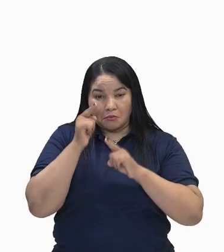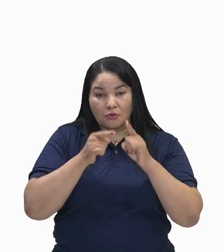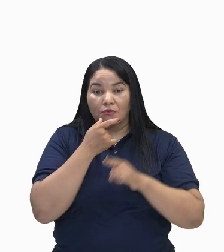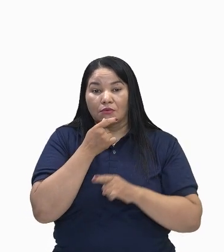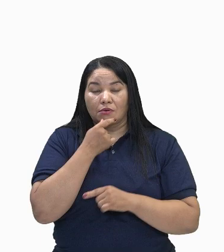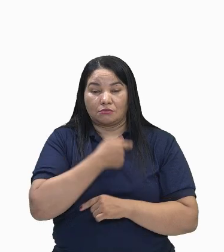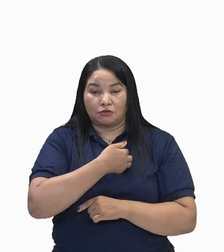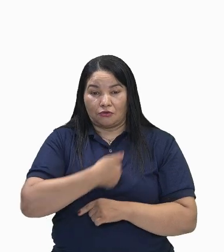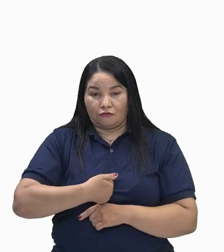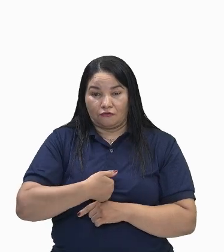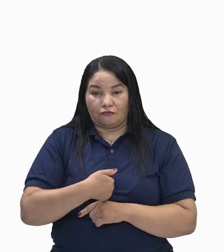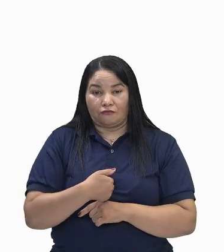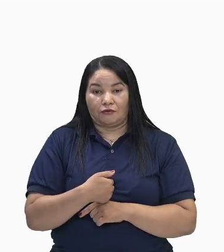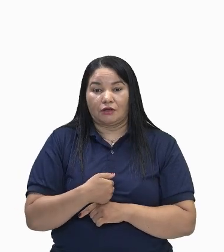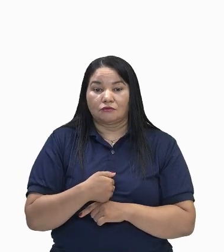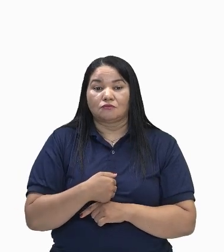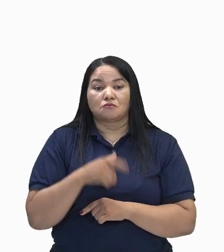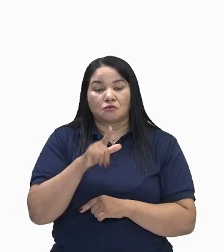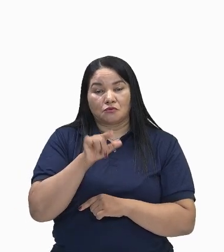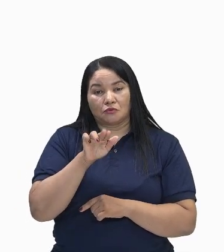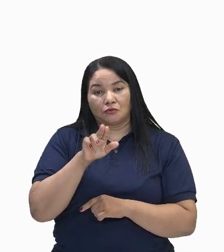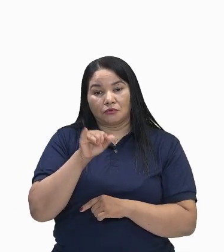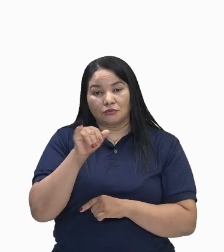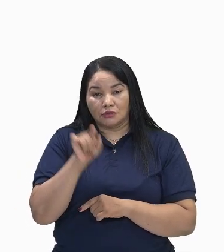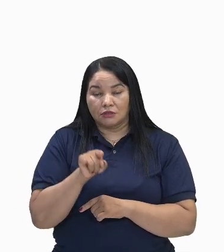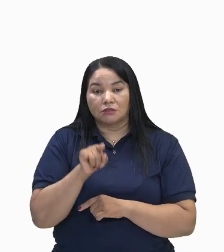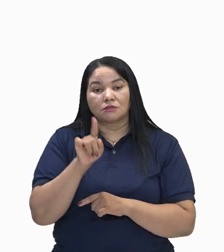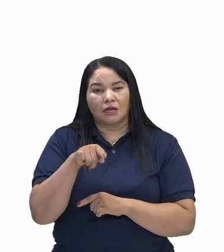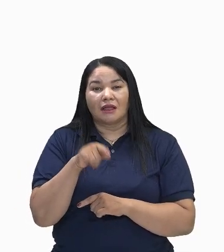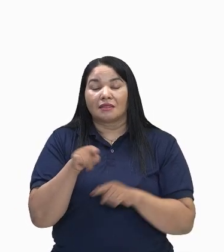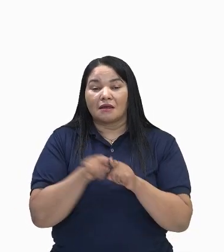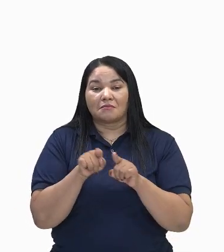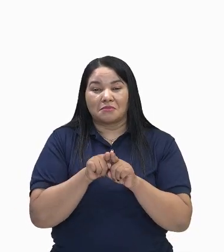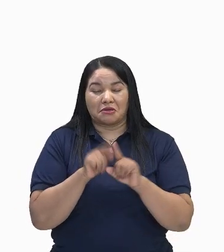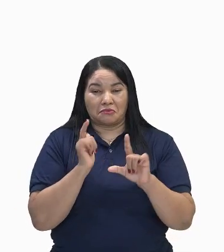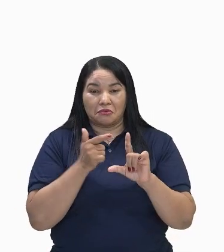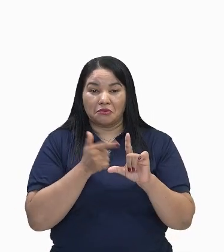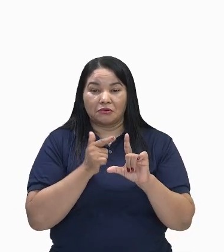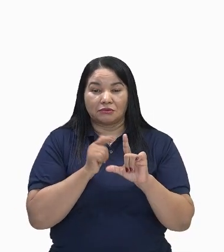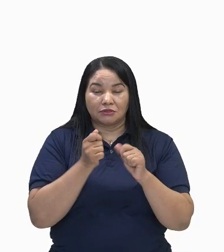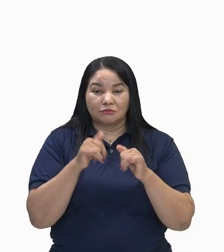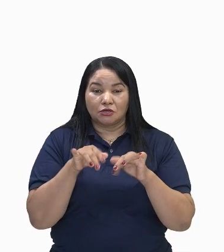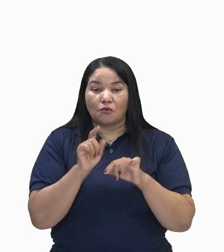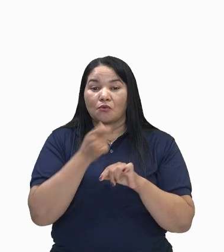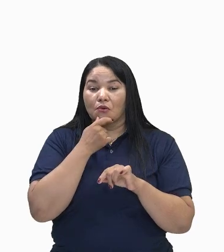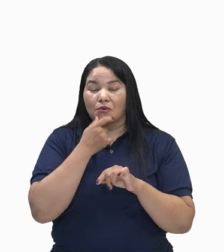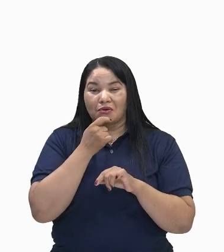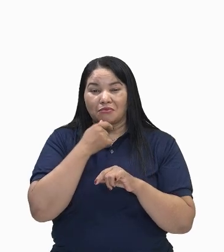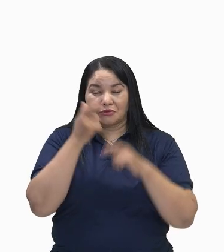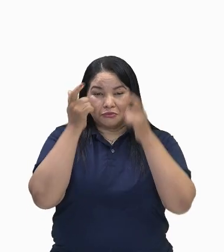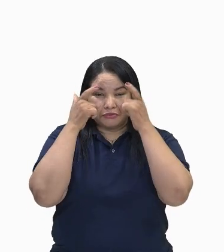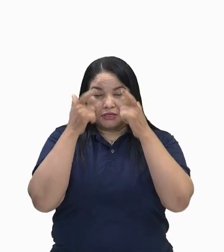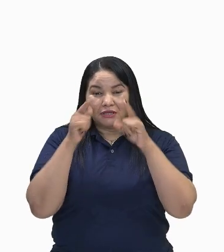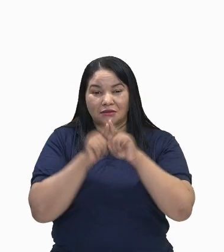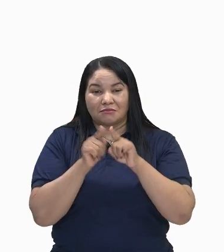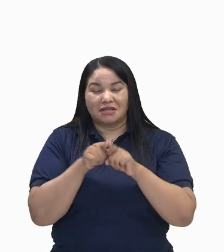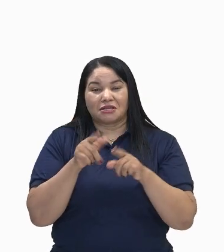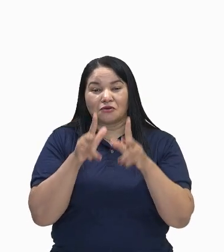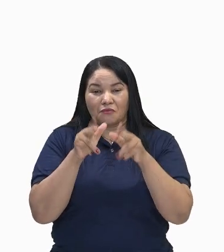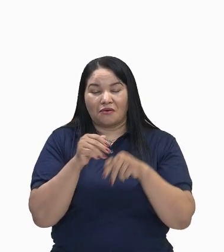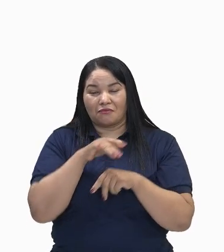Minas Gerais, Luiz da Cunha Menezes. Usa a ironia para descrever o governante como um animal